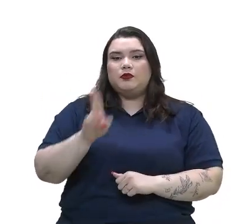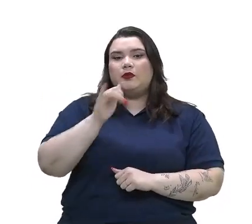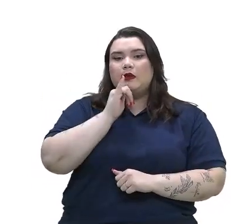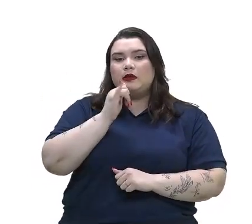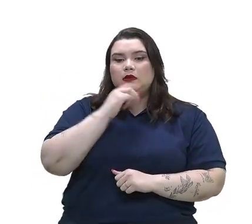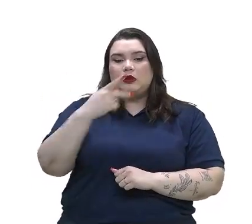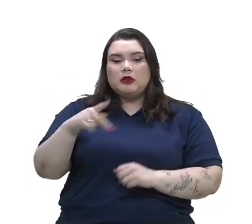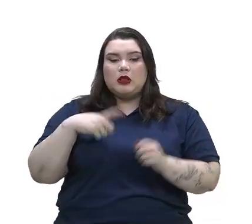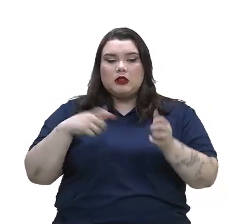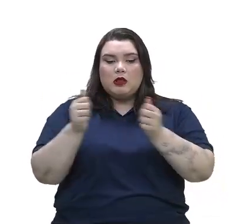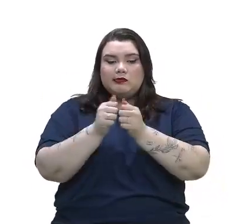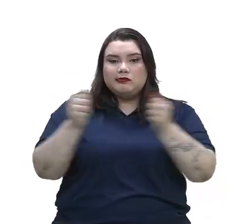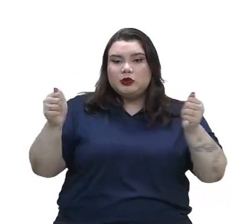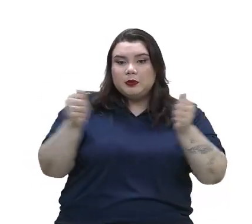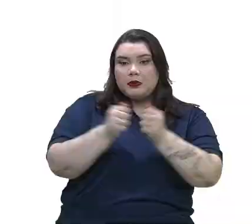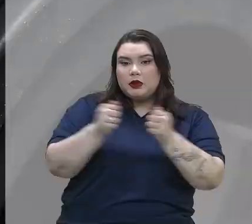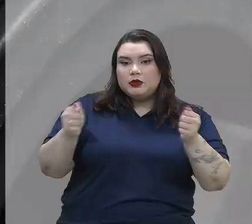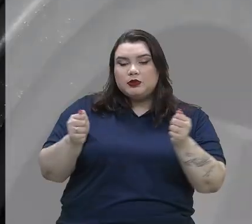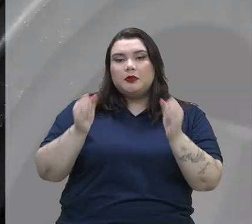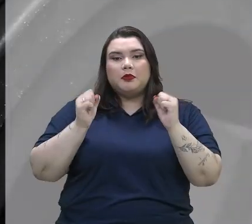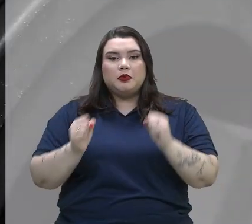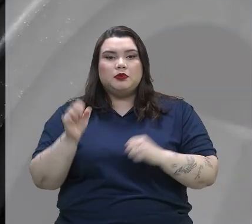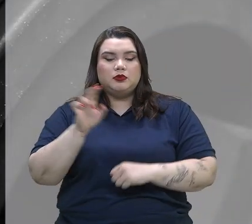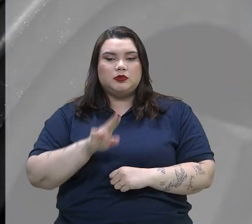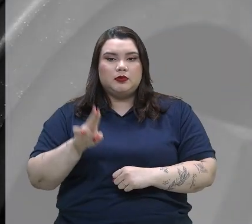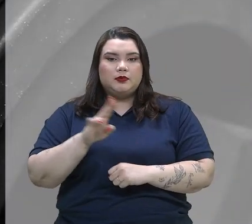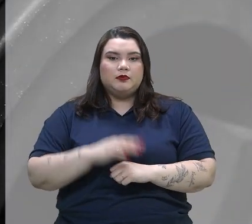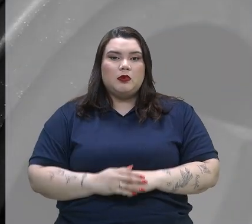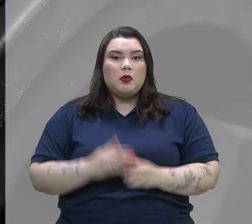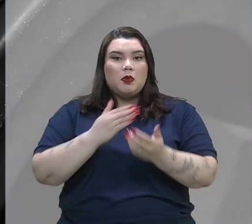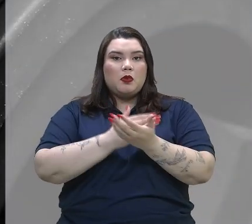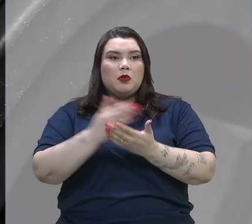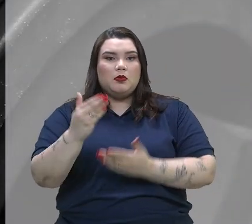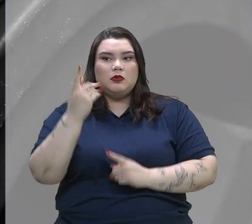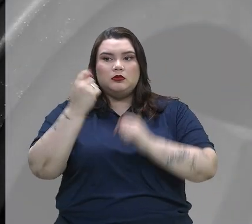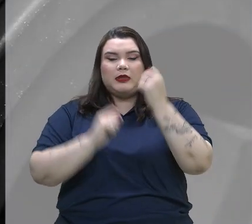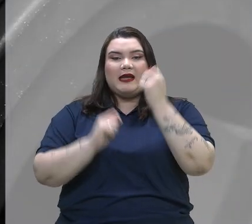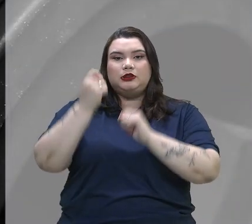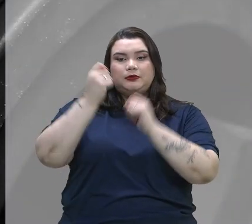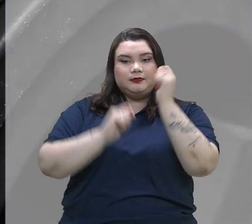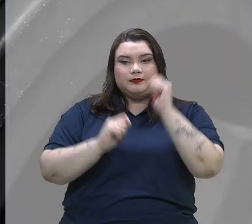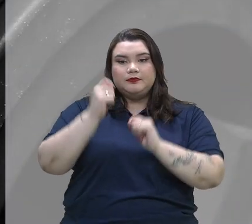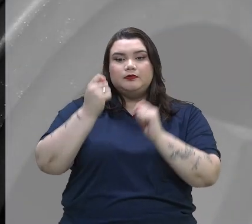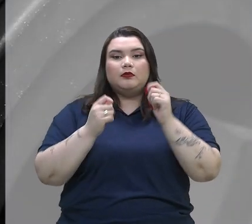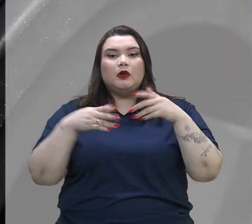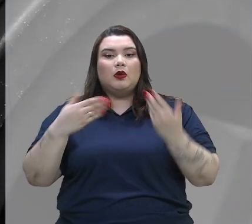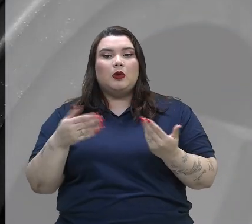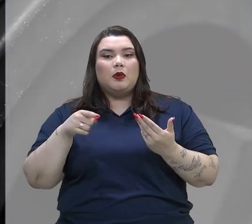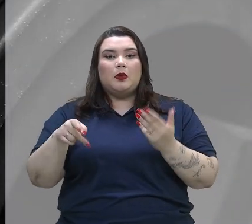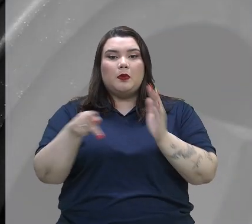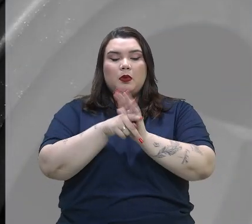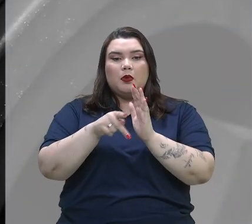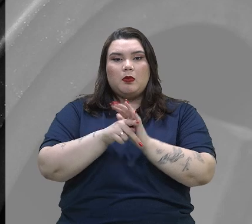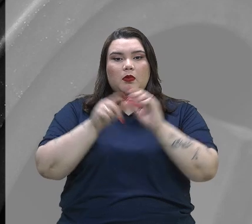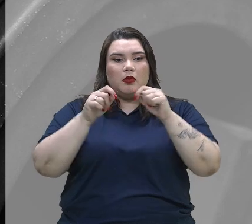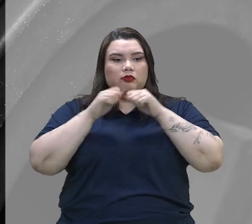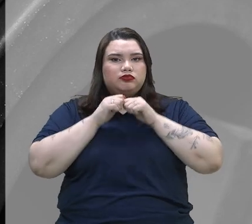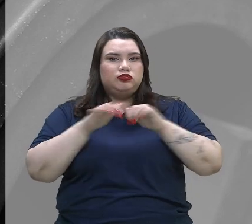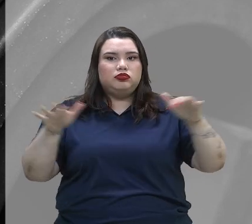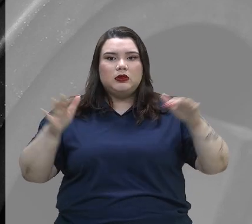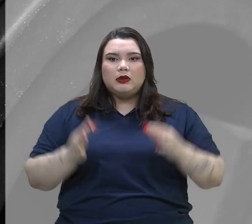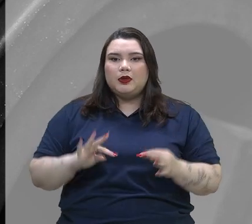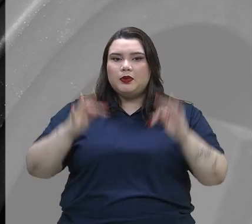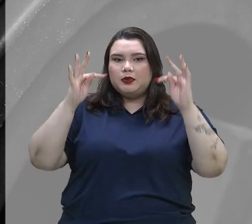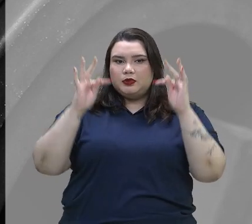sua elasticidade fosse imprescindível. O início da indústria de polímeros ocorreu basicamente com o domínio da tecnologia